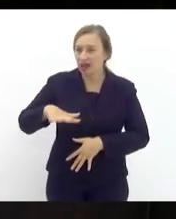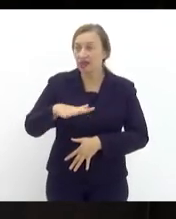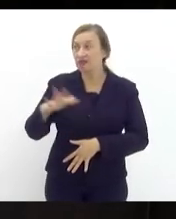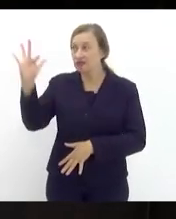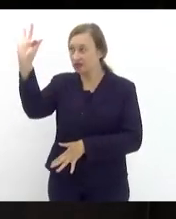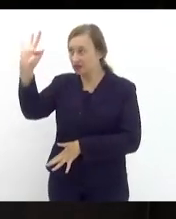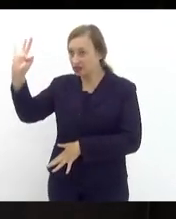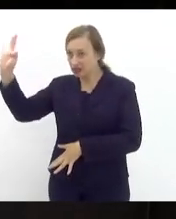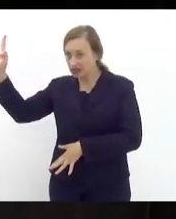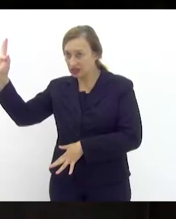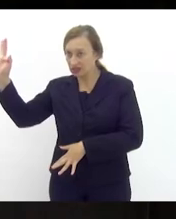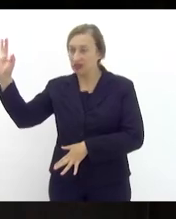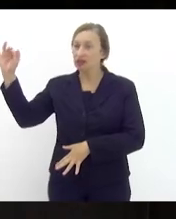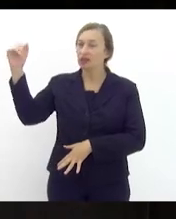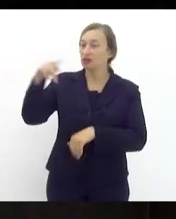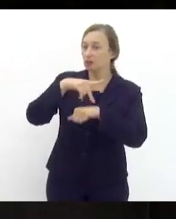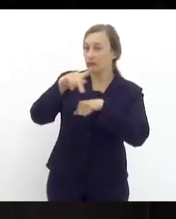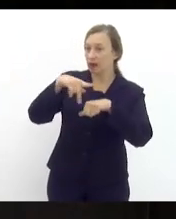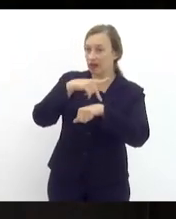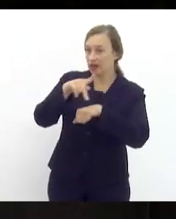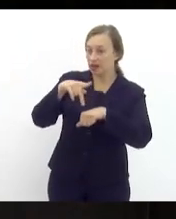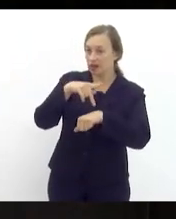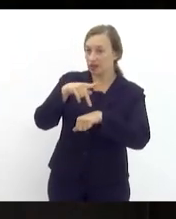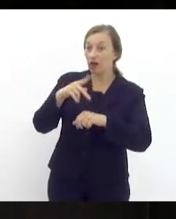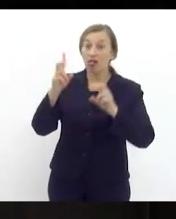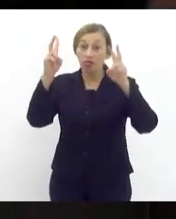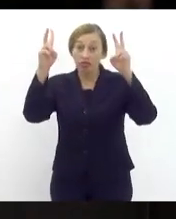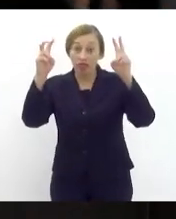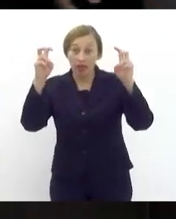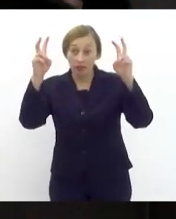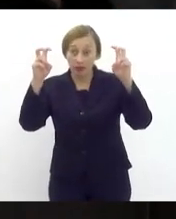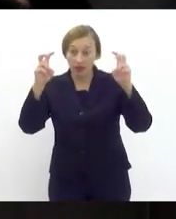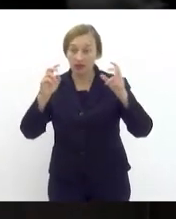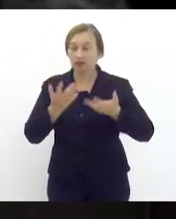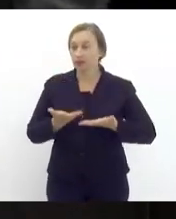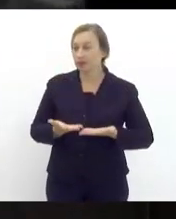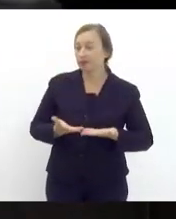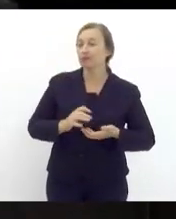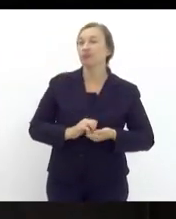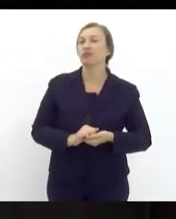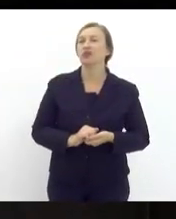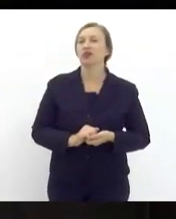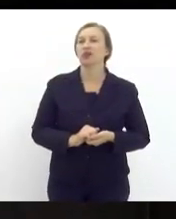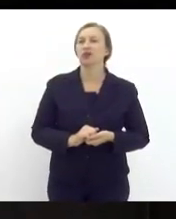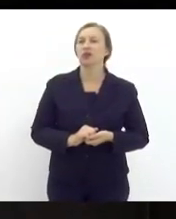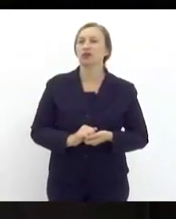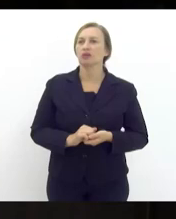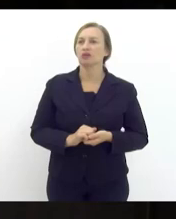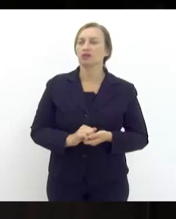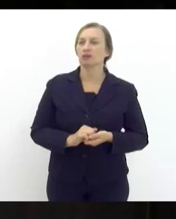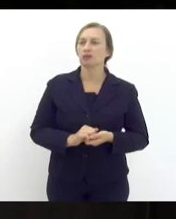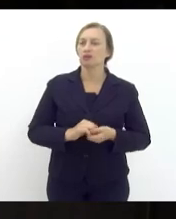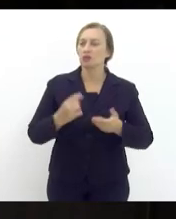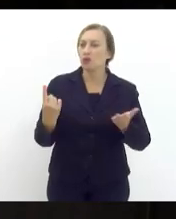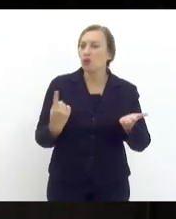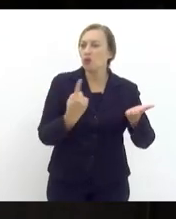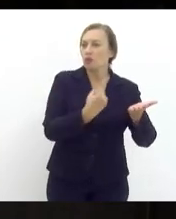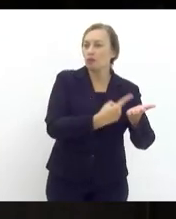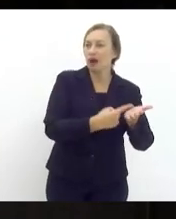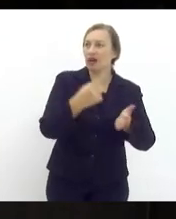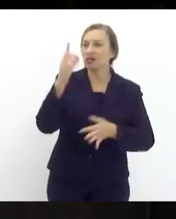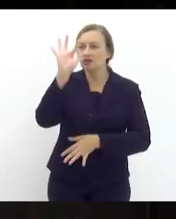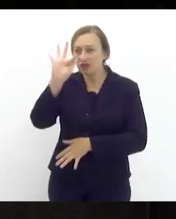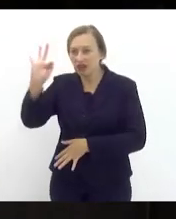federativas do nosso país temas como o pacto federativo